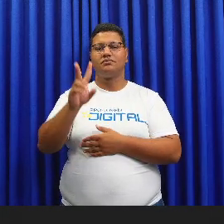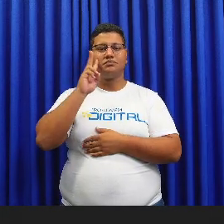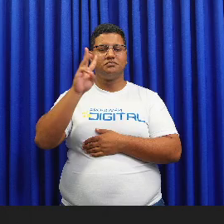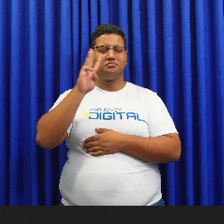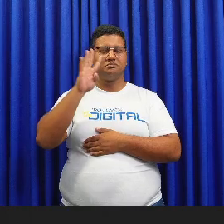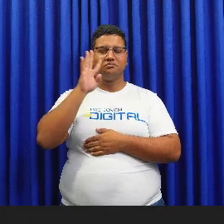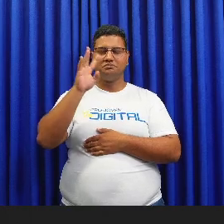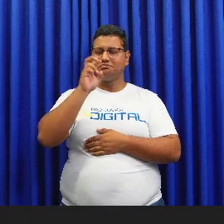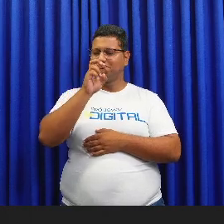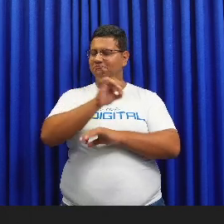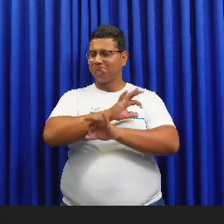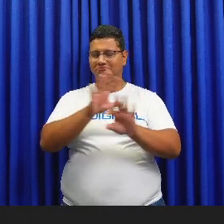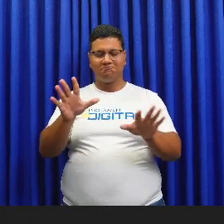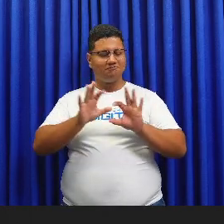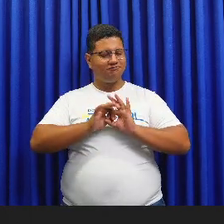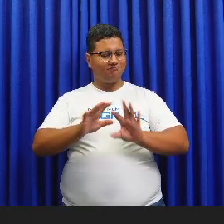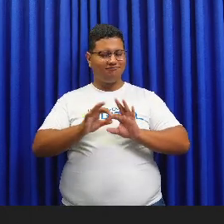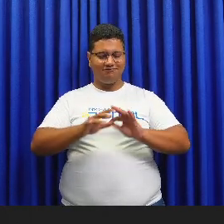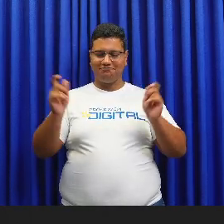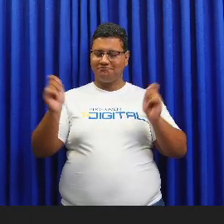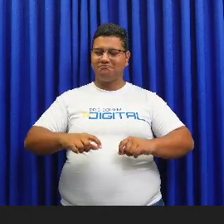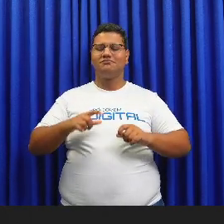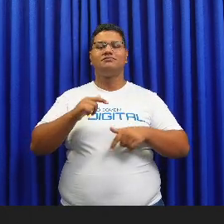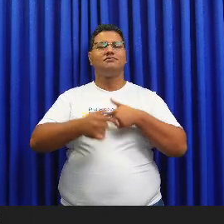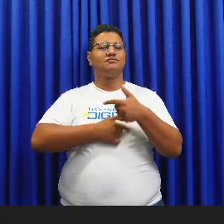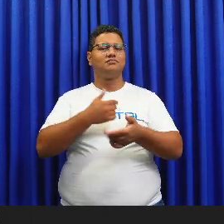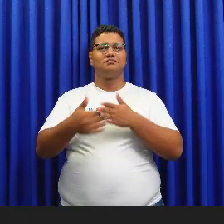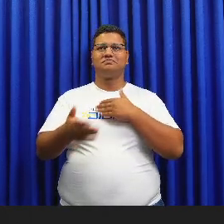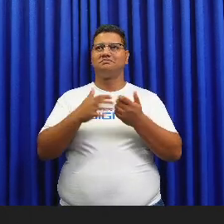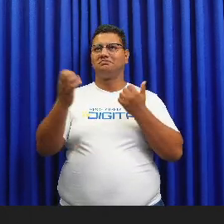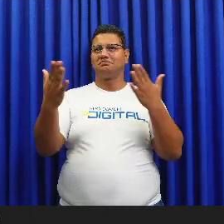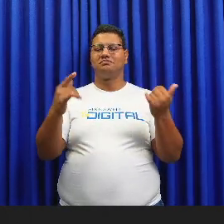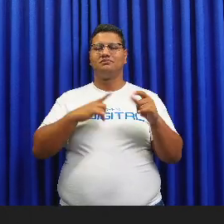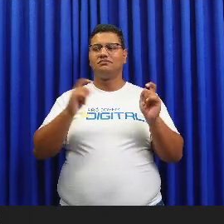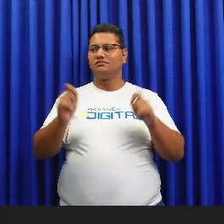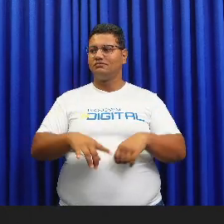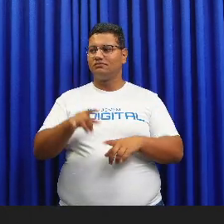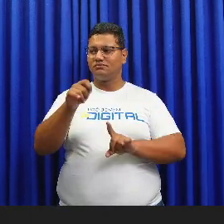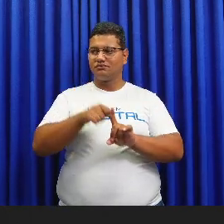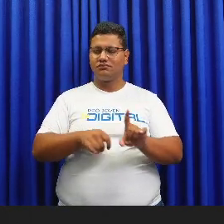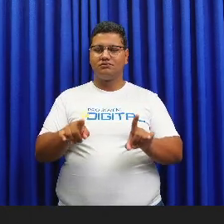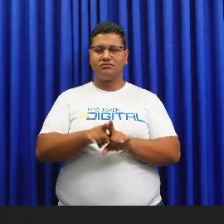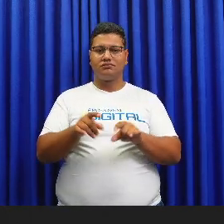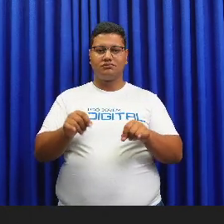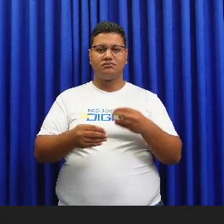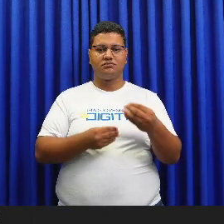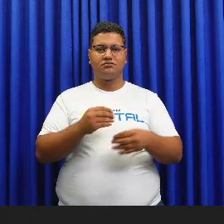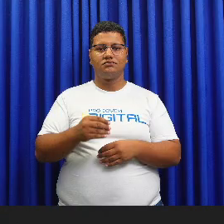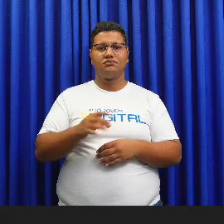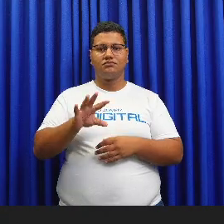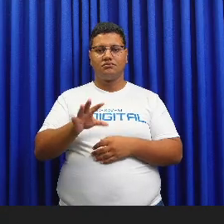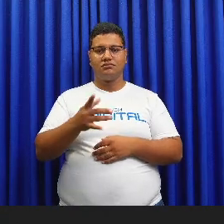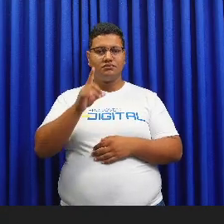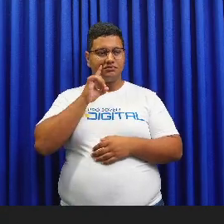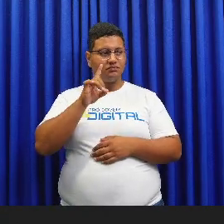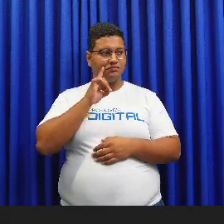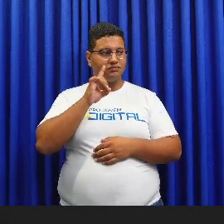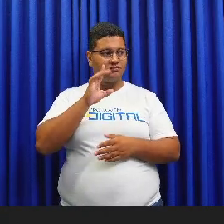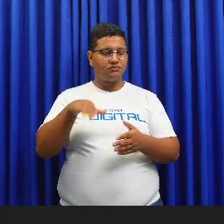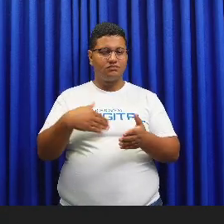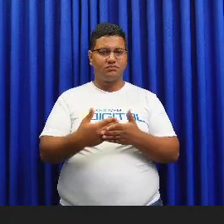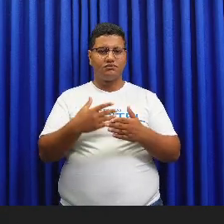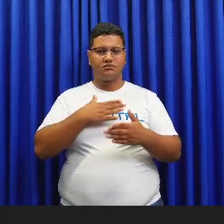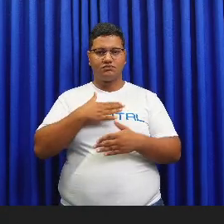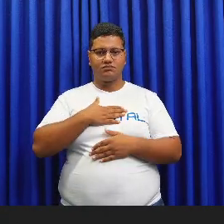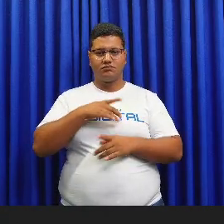o restante da semana eu tô livre, posso colocar aí a agenda, beleza? Eu posso fazer por mês, ou seja, eu posso ver todos os dias aqui